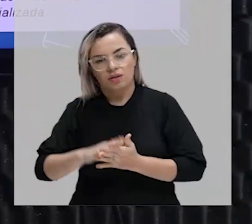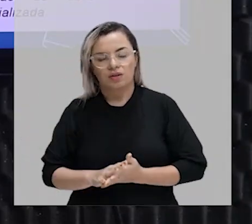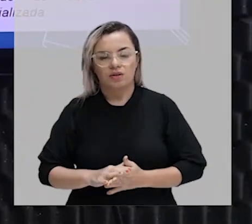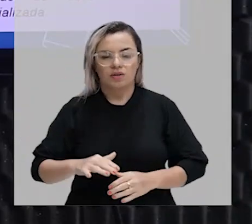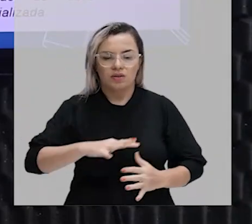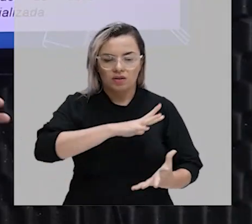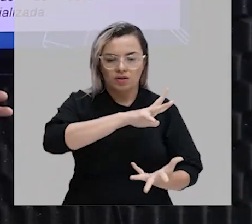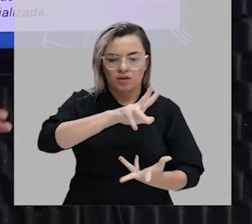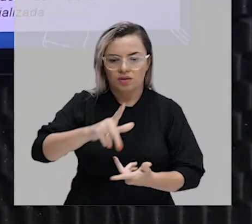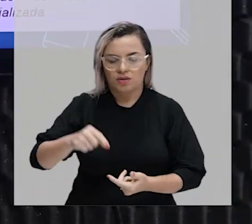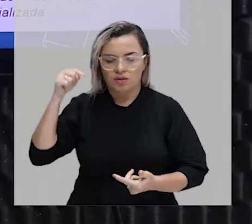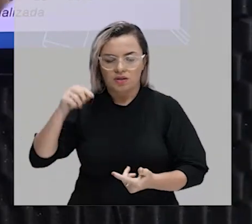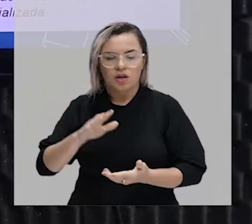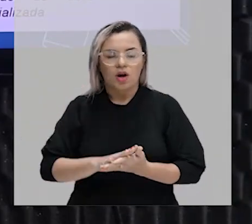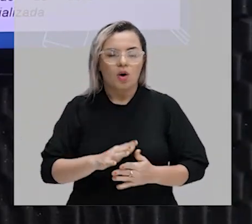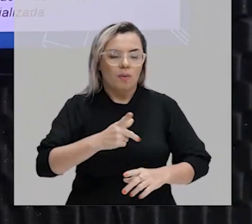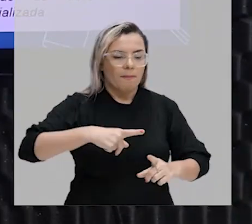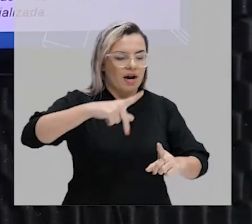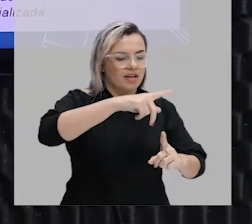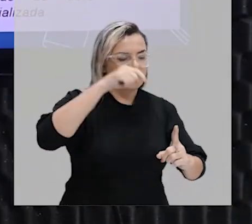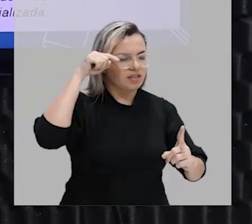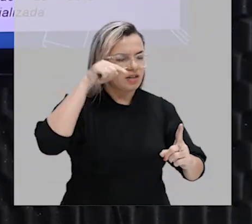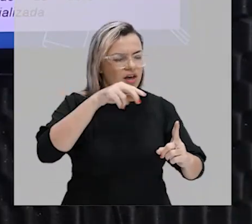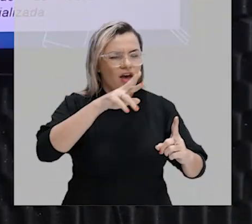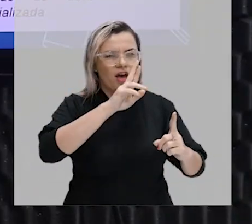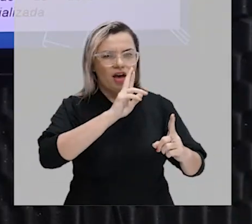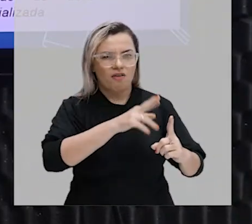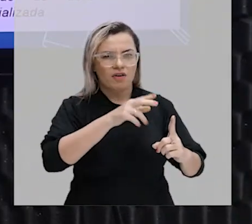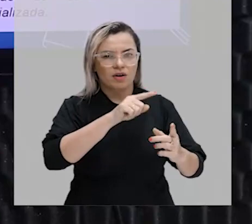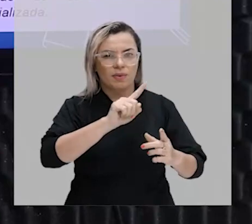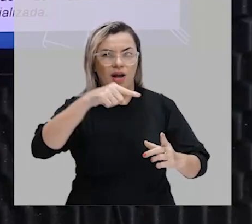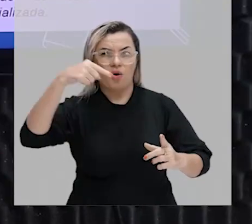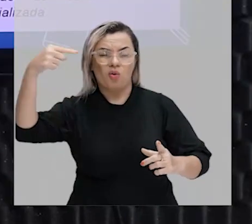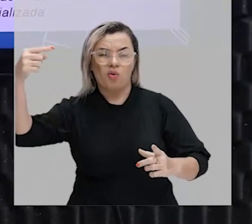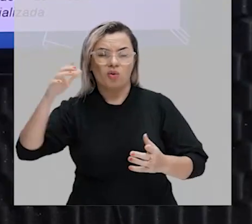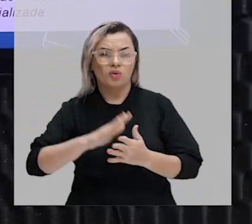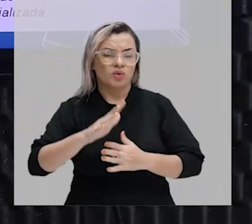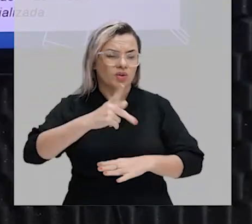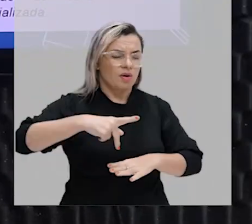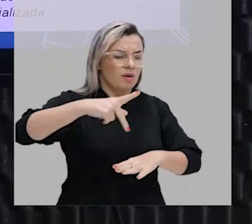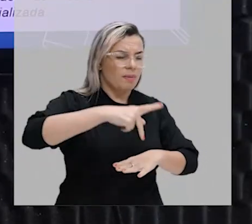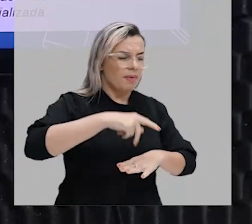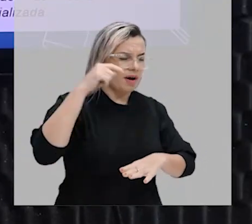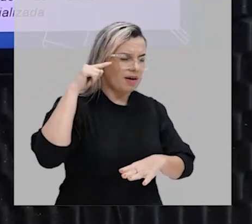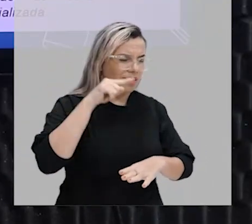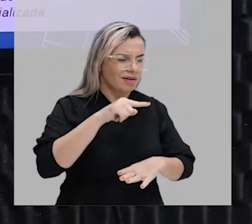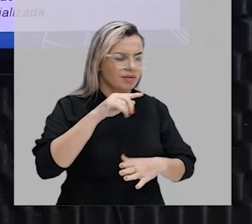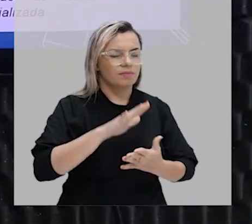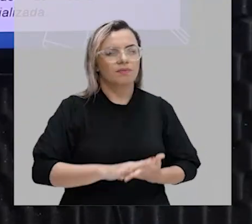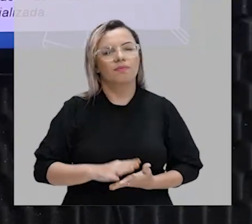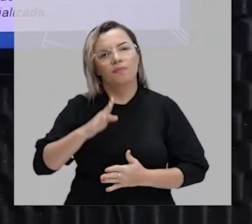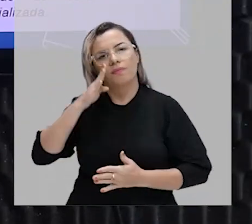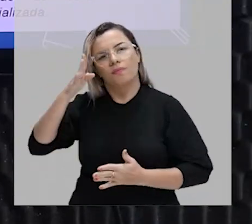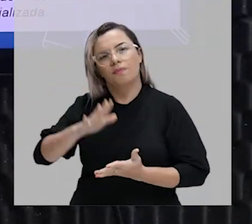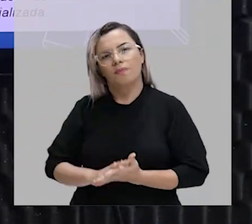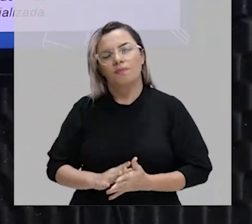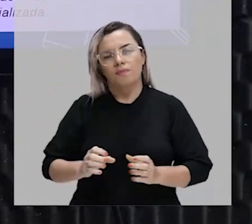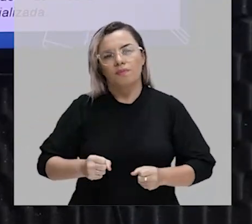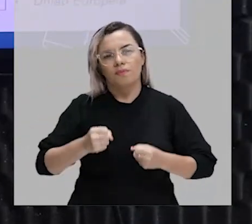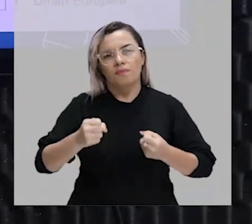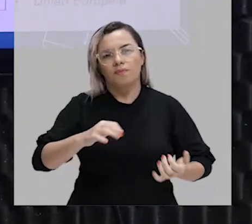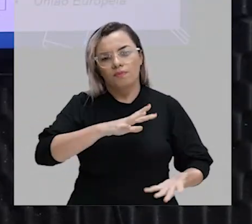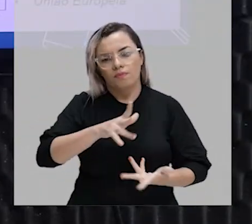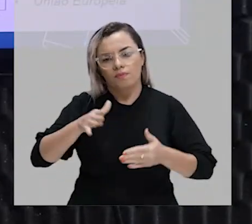chamadas referências para outros países do mundo, beleza? Essas são as principais potências globais, estes são os países